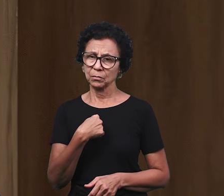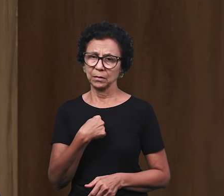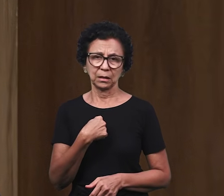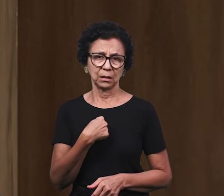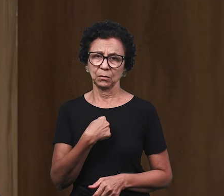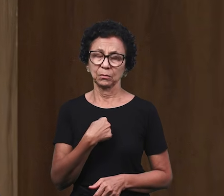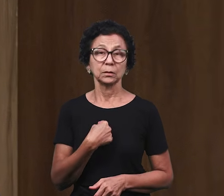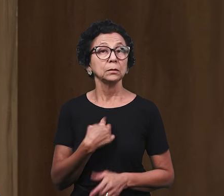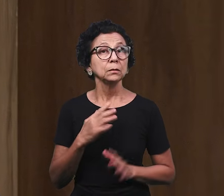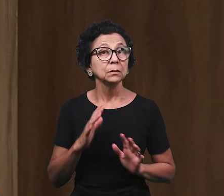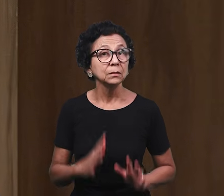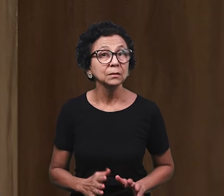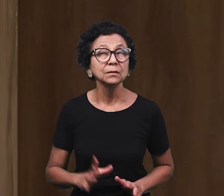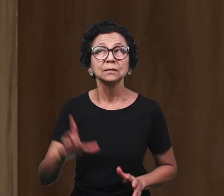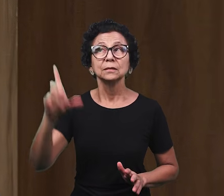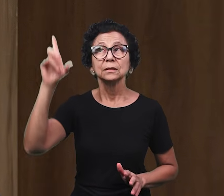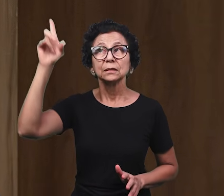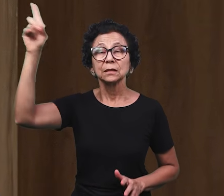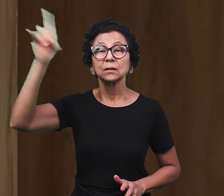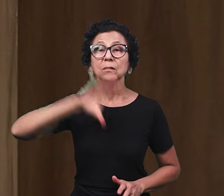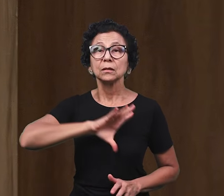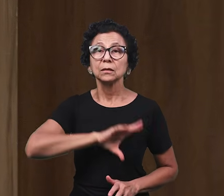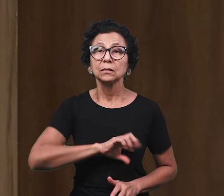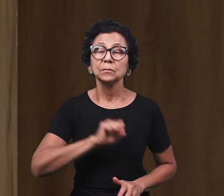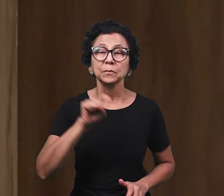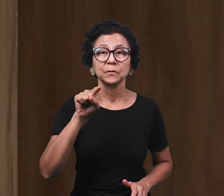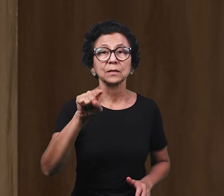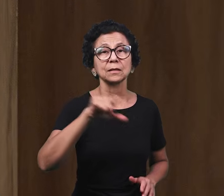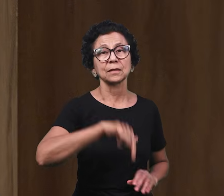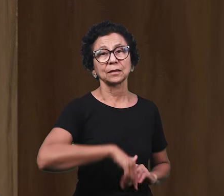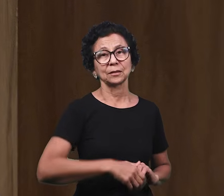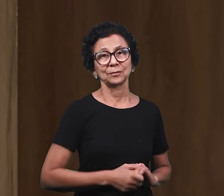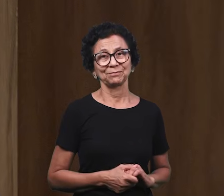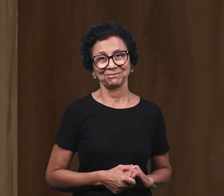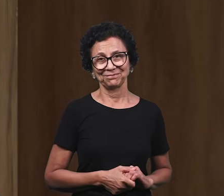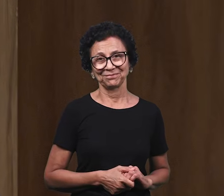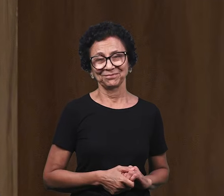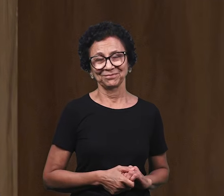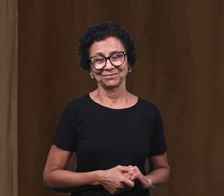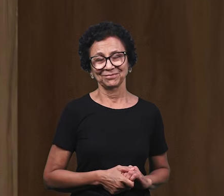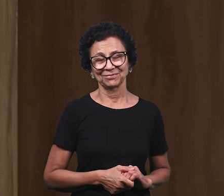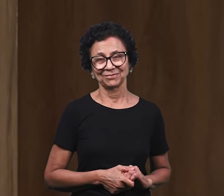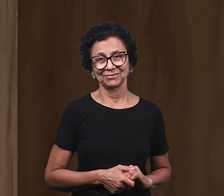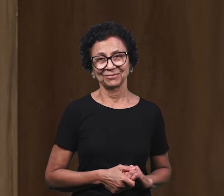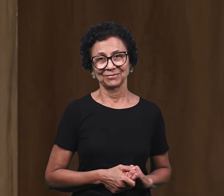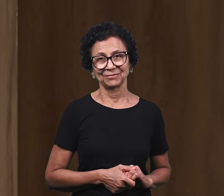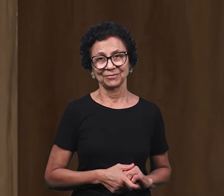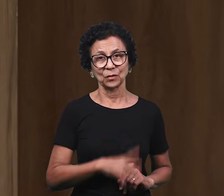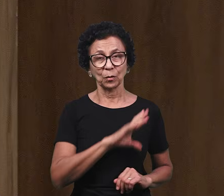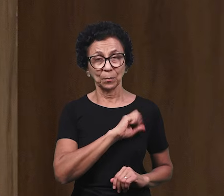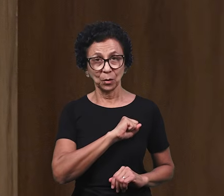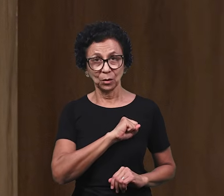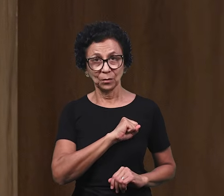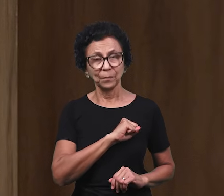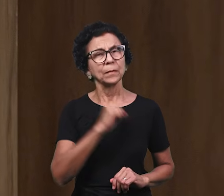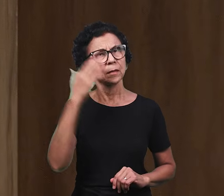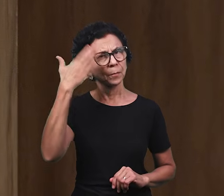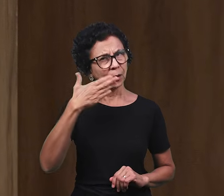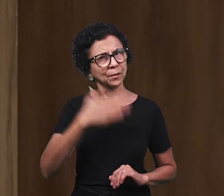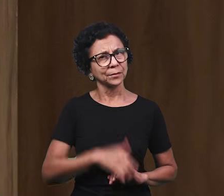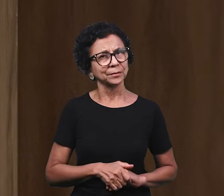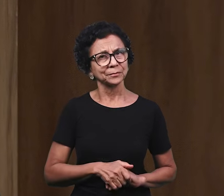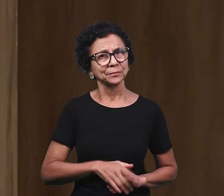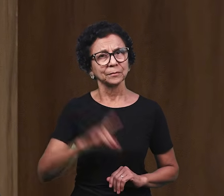Deus, ele quer invadir a sua vida. E a maior prova de amor, ele deu o seu